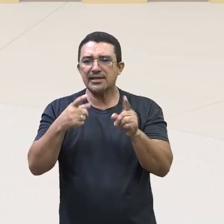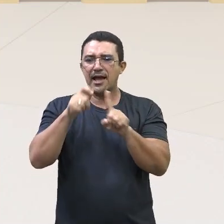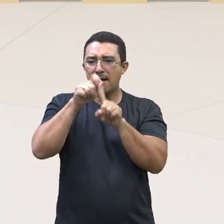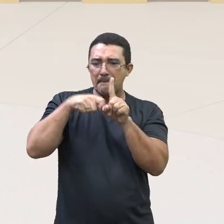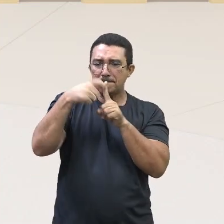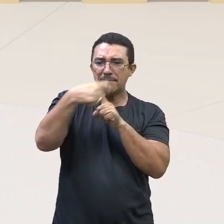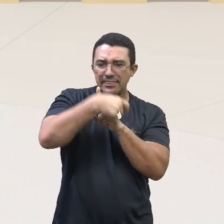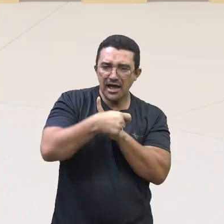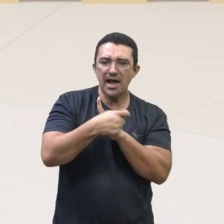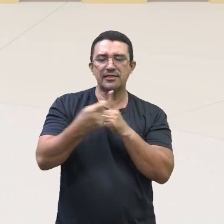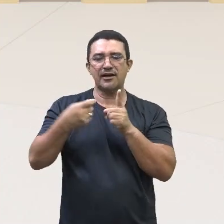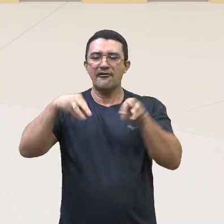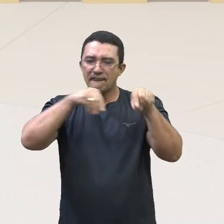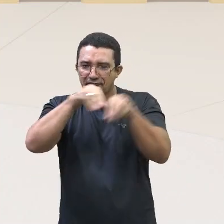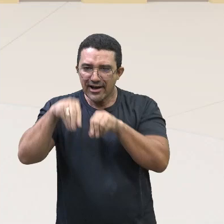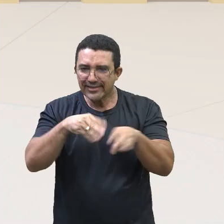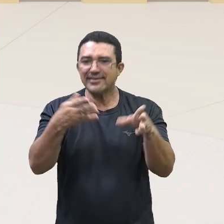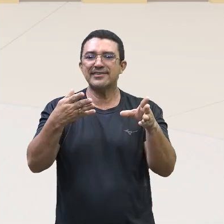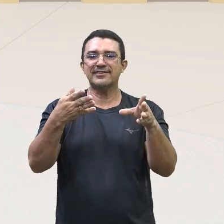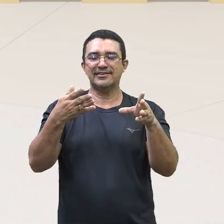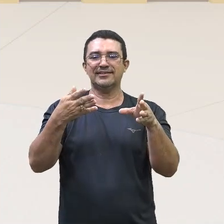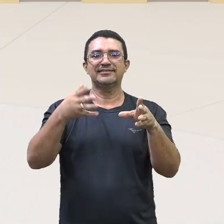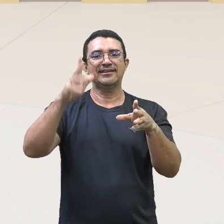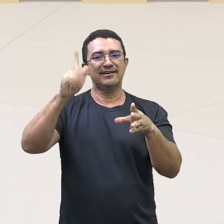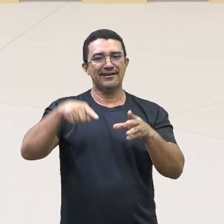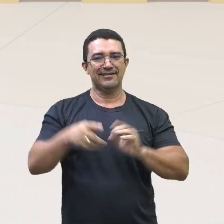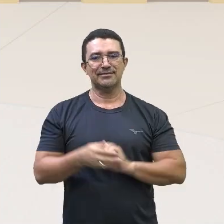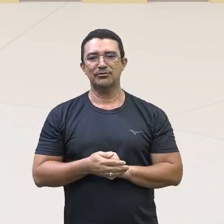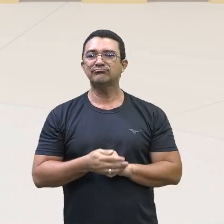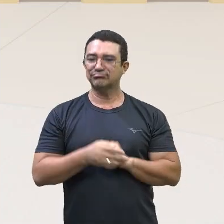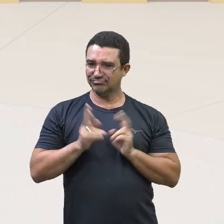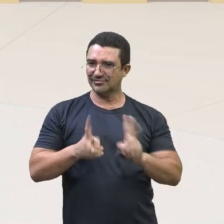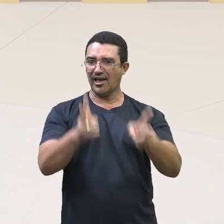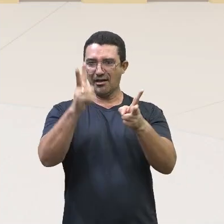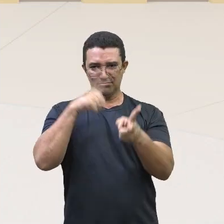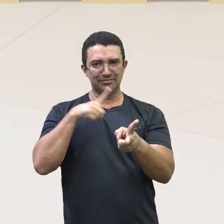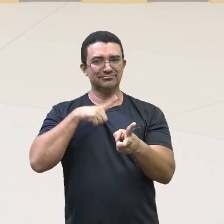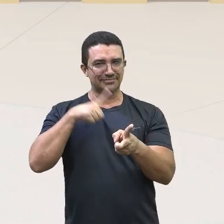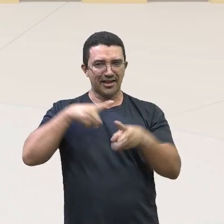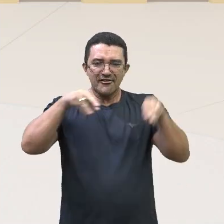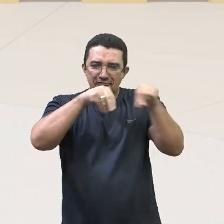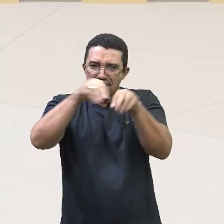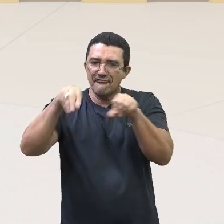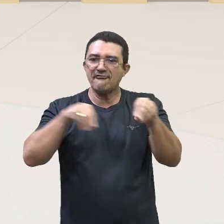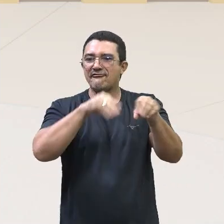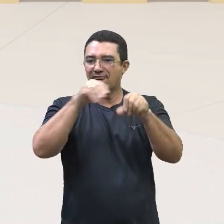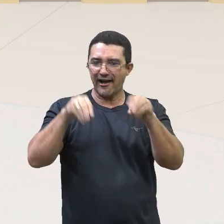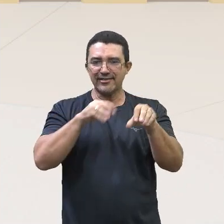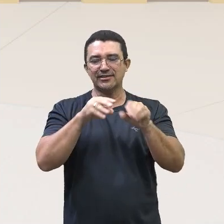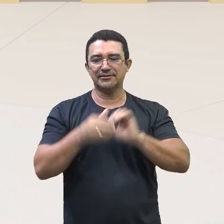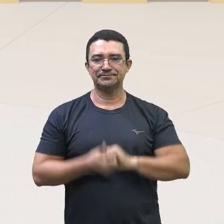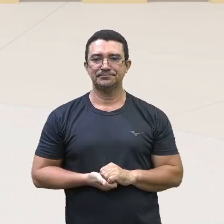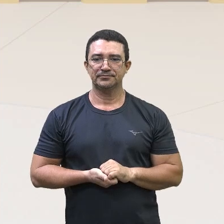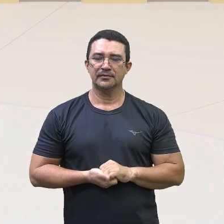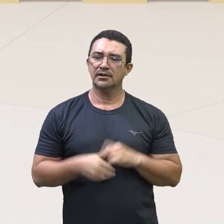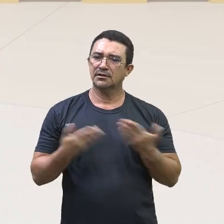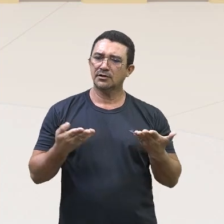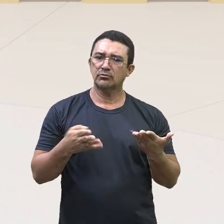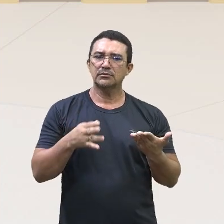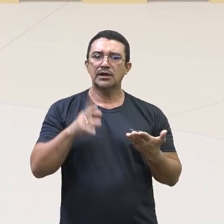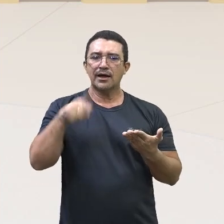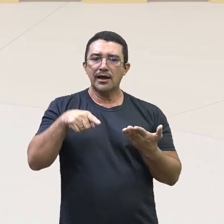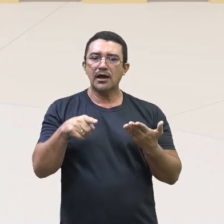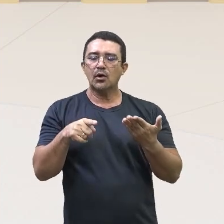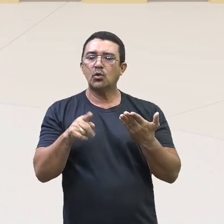comer aquela banana, você quer comer aquele peixe? Não pode faltar essa farinha até o tucupi. E vejo que é uma expressão também